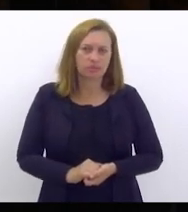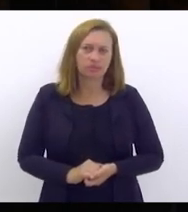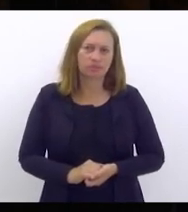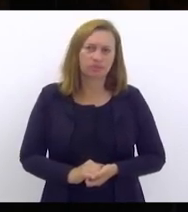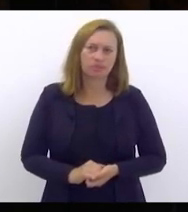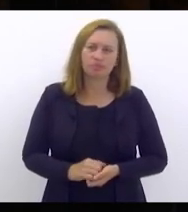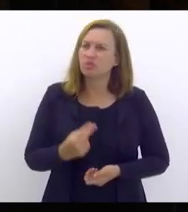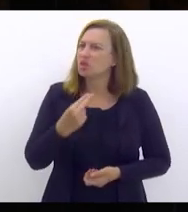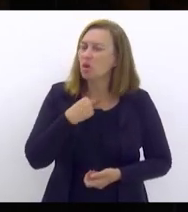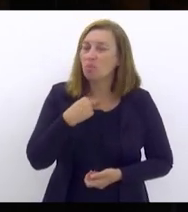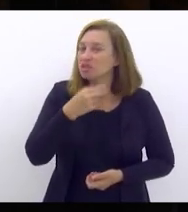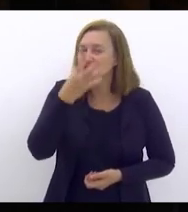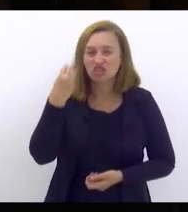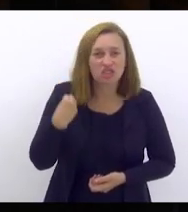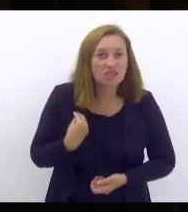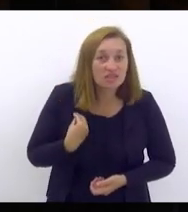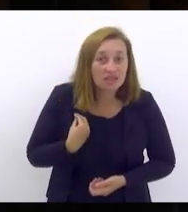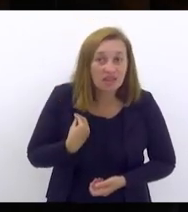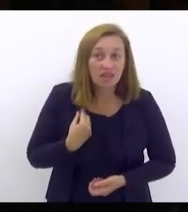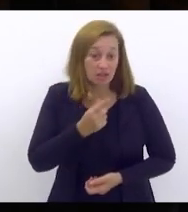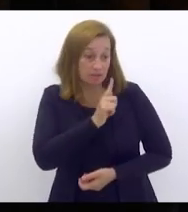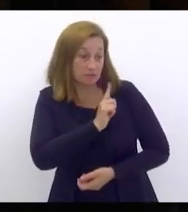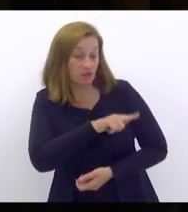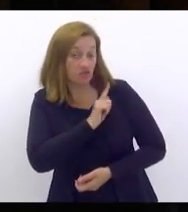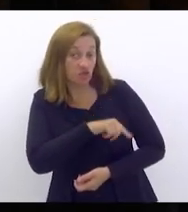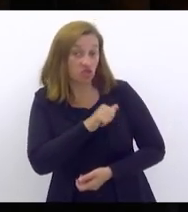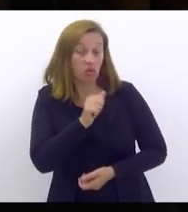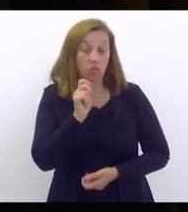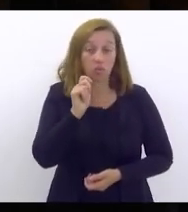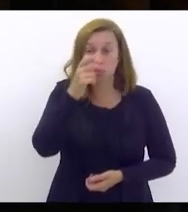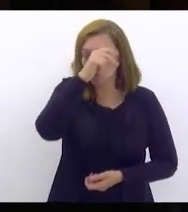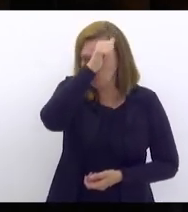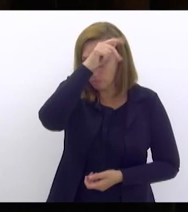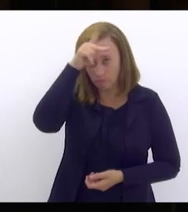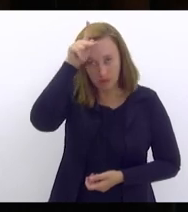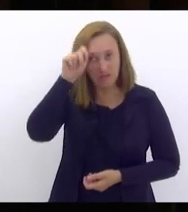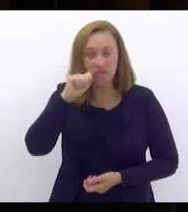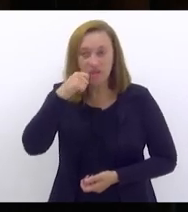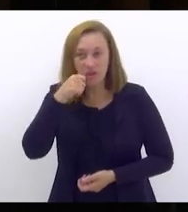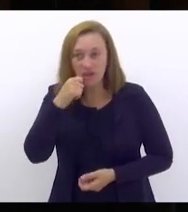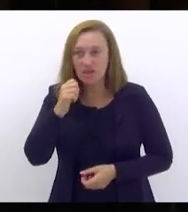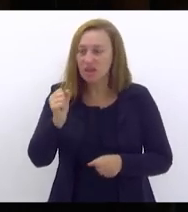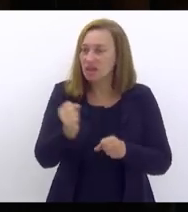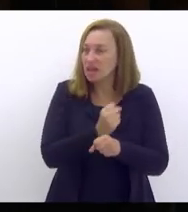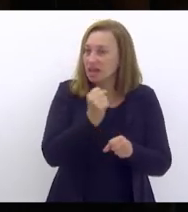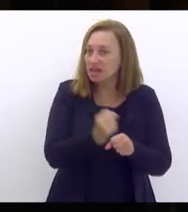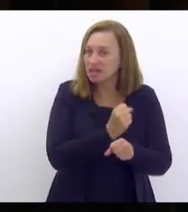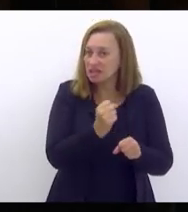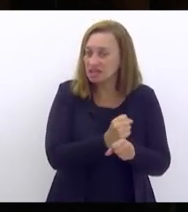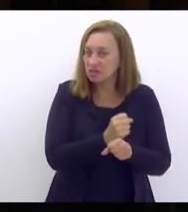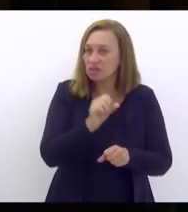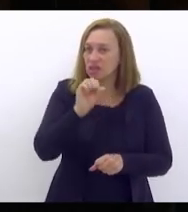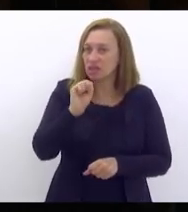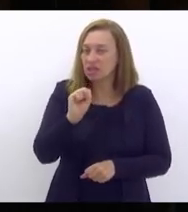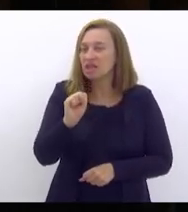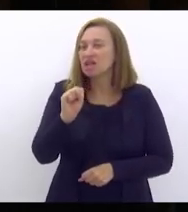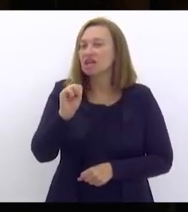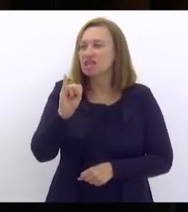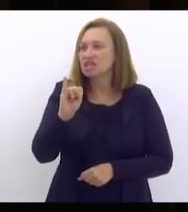A gente não pode esquecer que foi na gestão de Eduardo Paes que a construção da ciclovia que fizeram ali